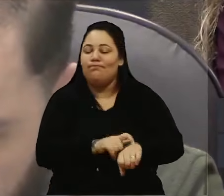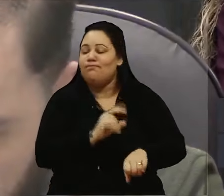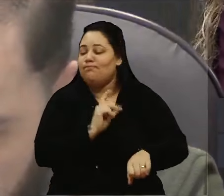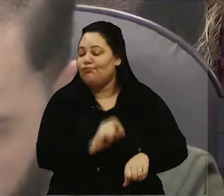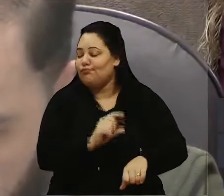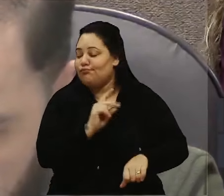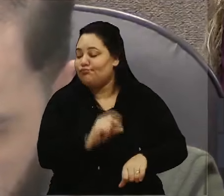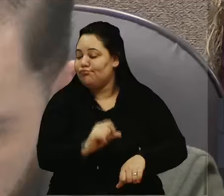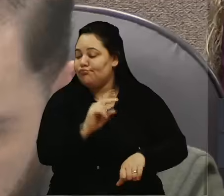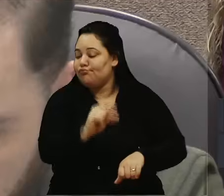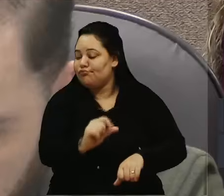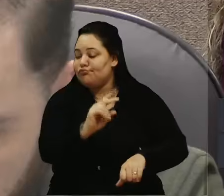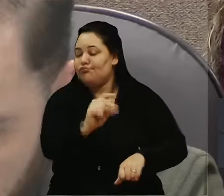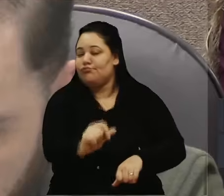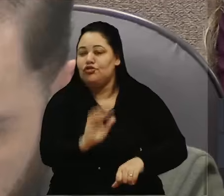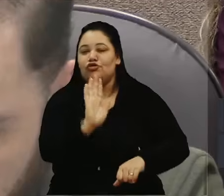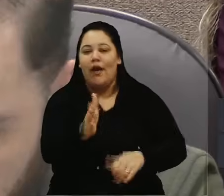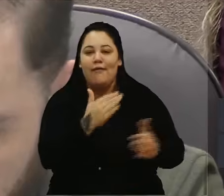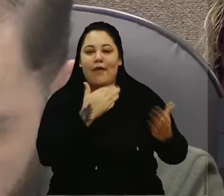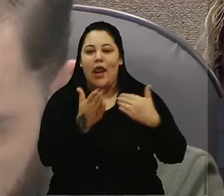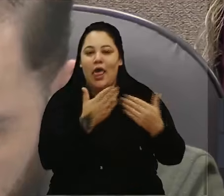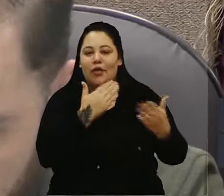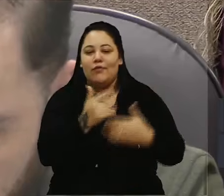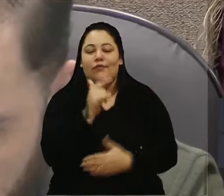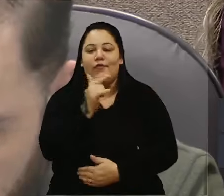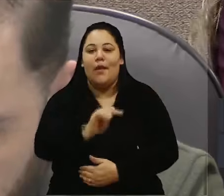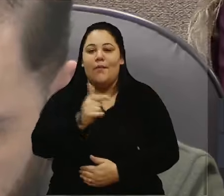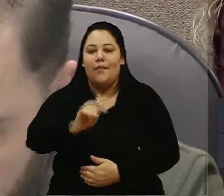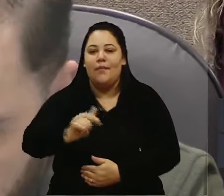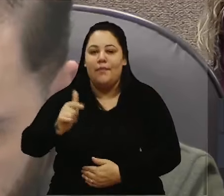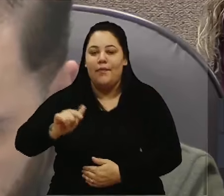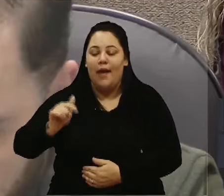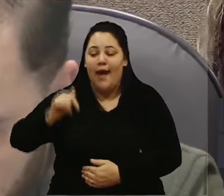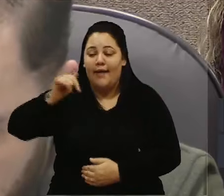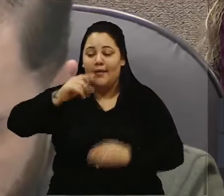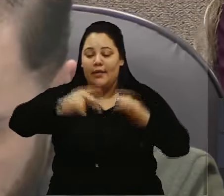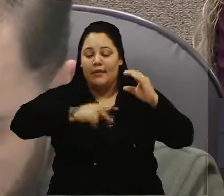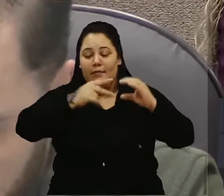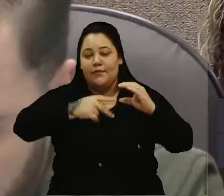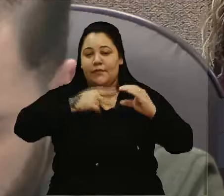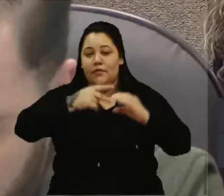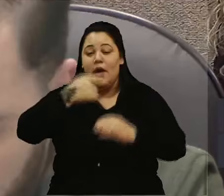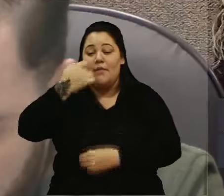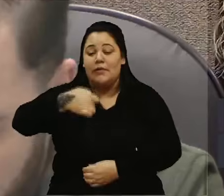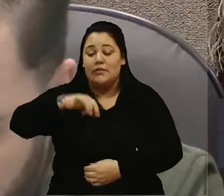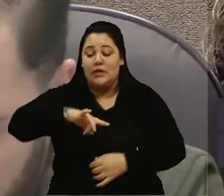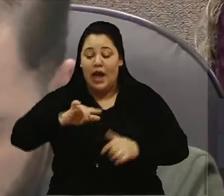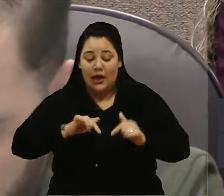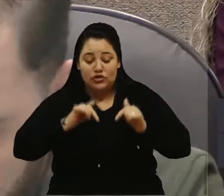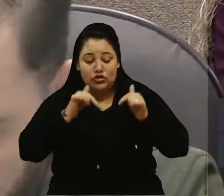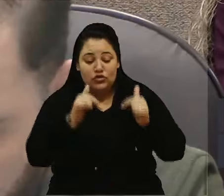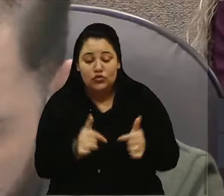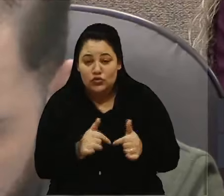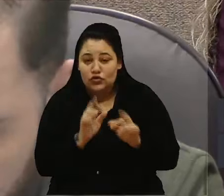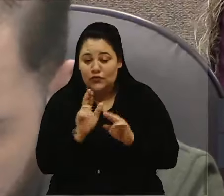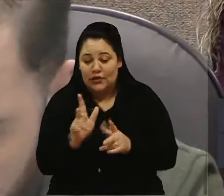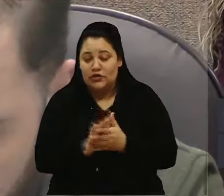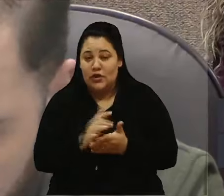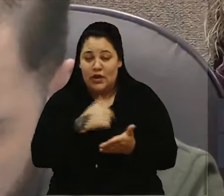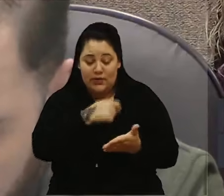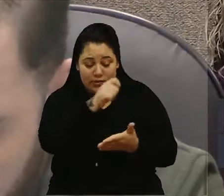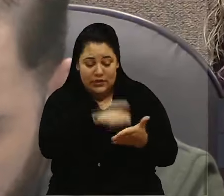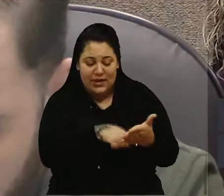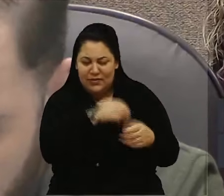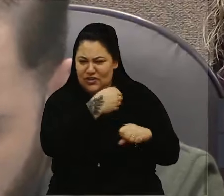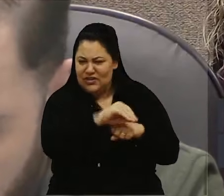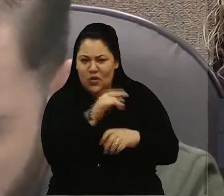falando sobre isso repetidas vezes aqui na Câmara de Vereadores. O que a gente precisa são atitudes diferentes. Eu assinei uma indicação no dia de